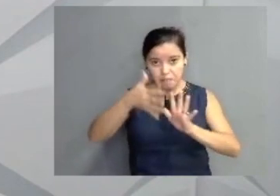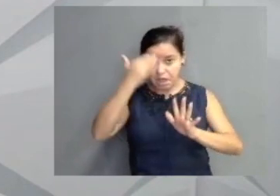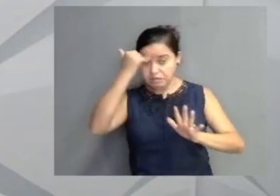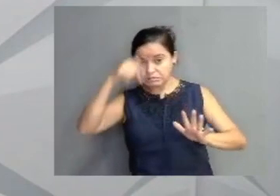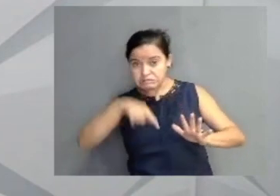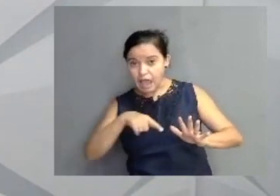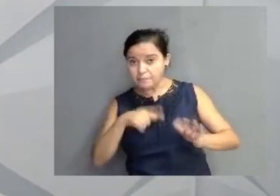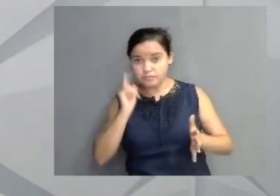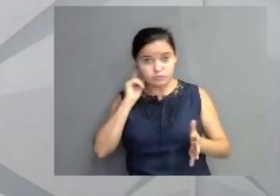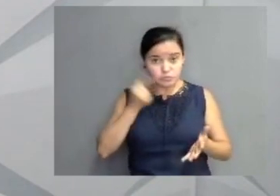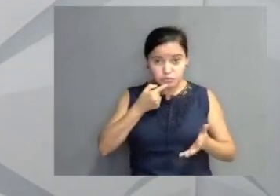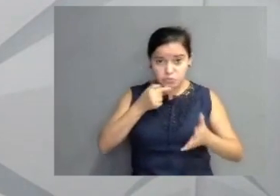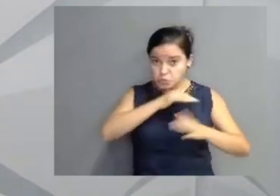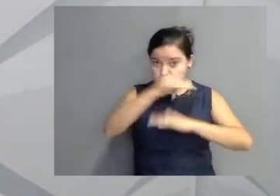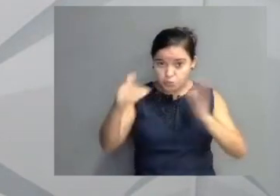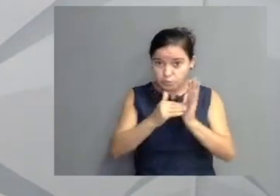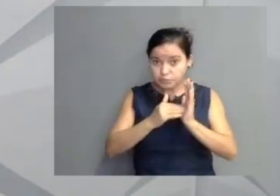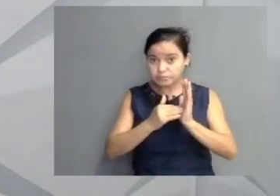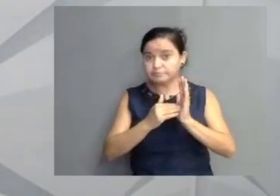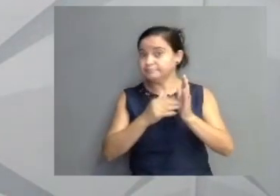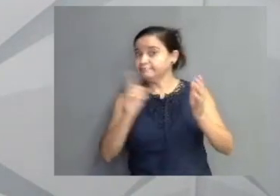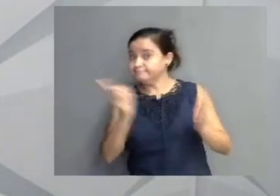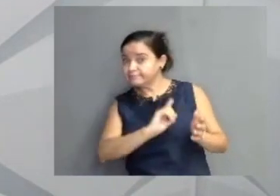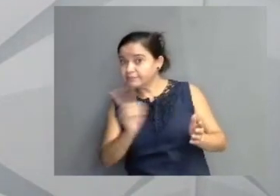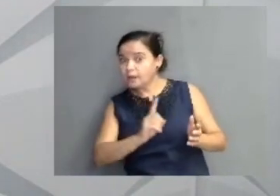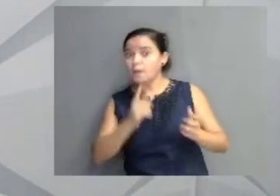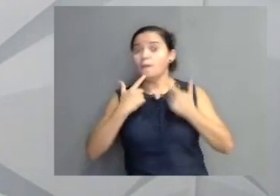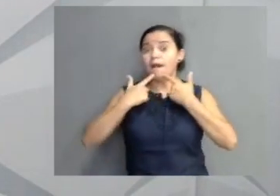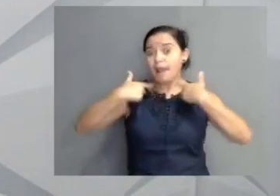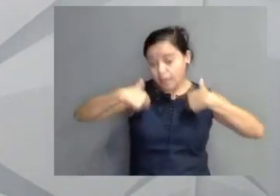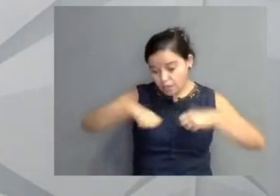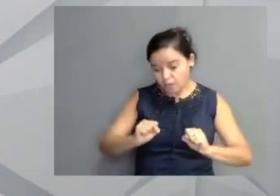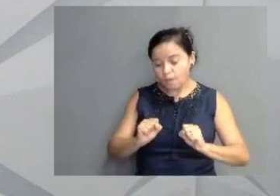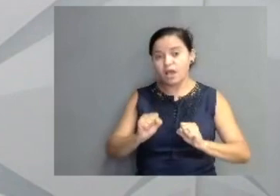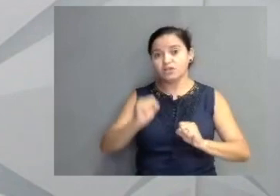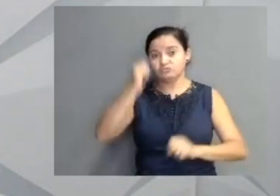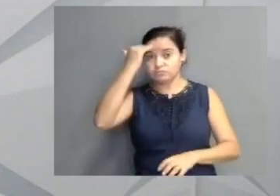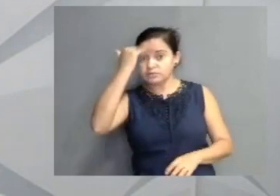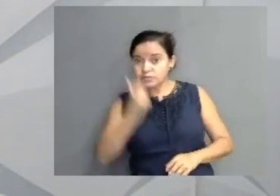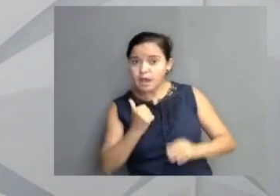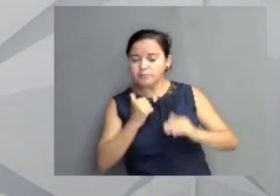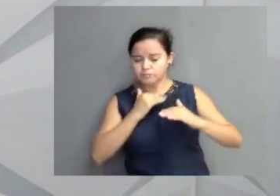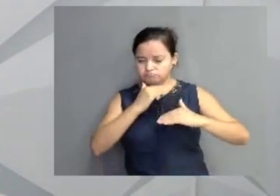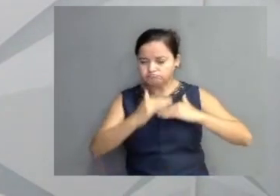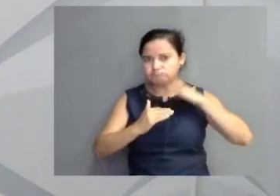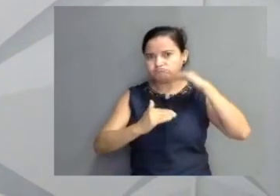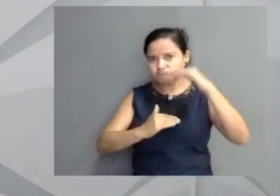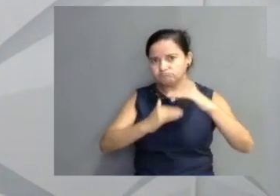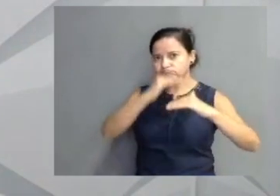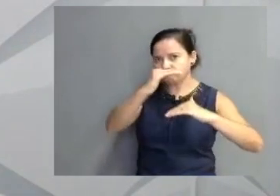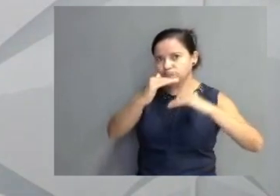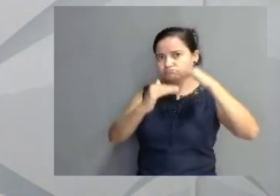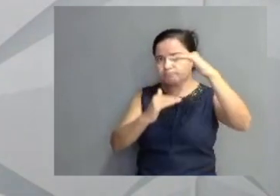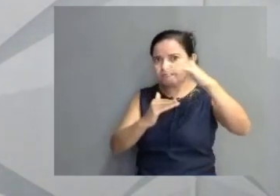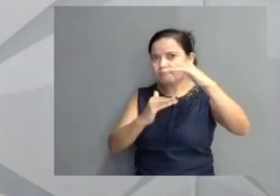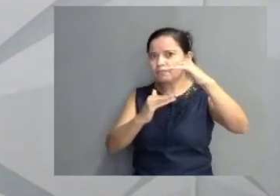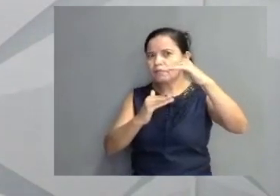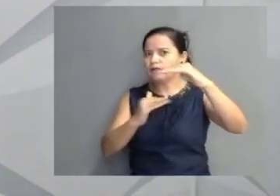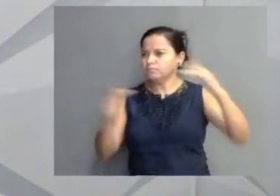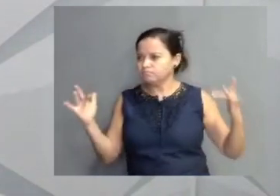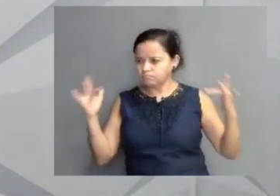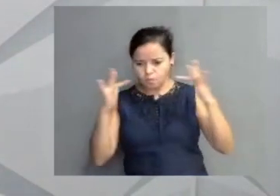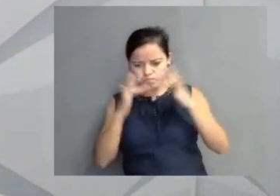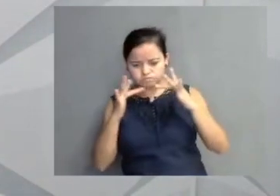consegue entender, e a linguagem nós vamos adquirindo com o passar dos dias. Nós vamos crescendo, vamos tendo